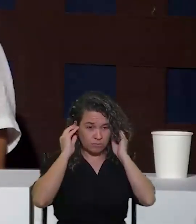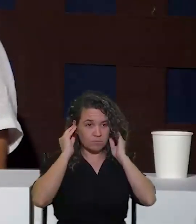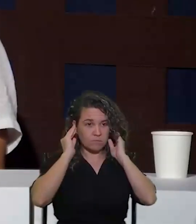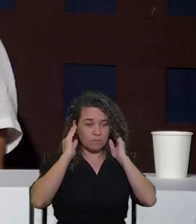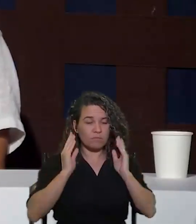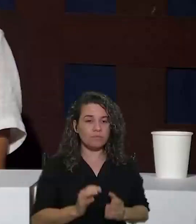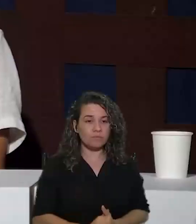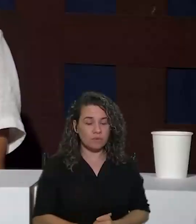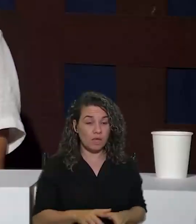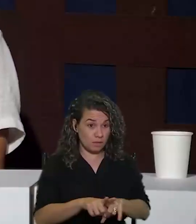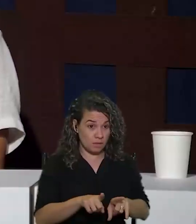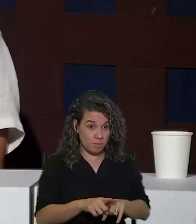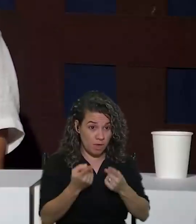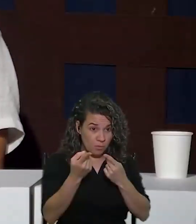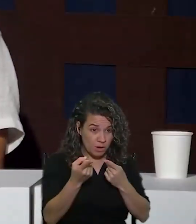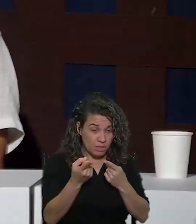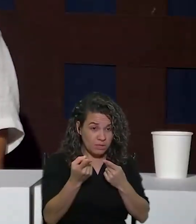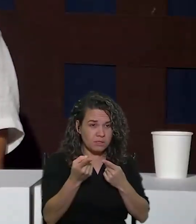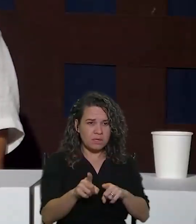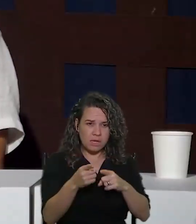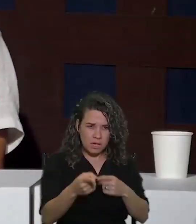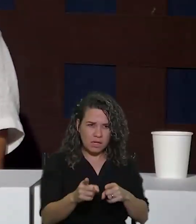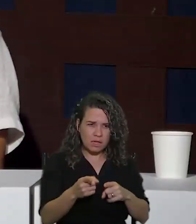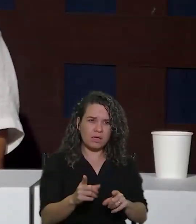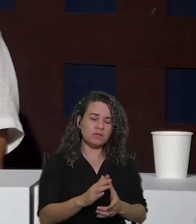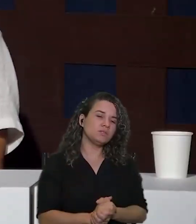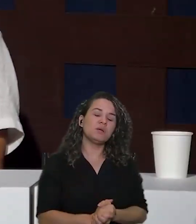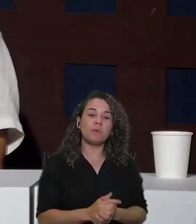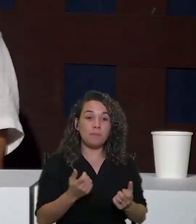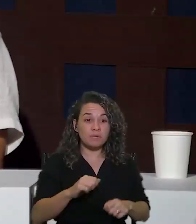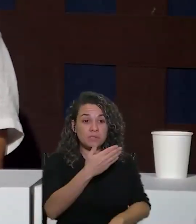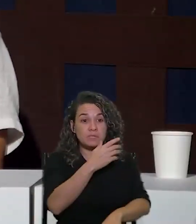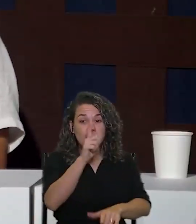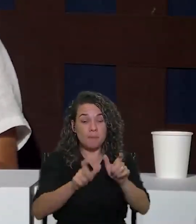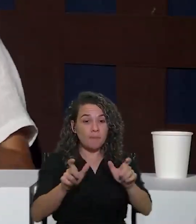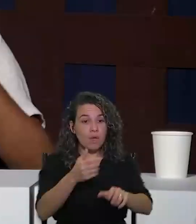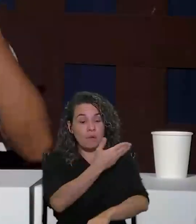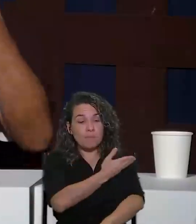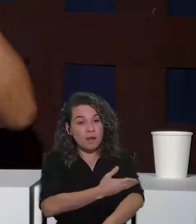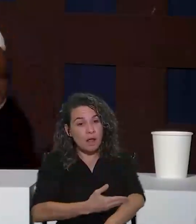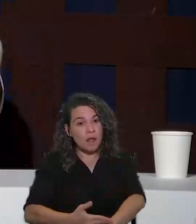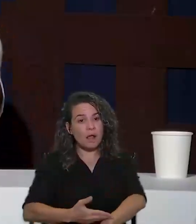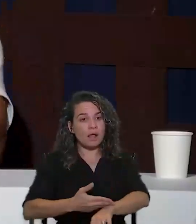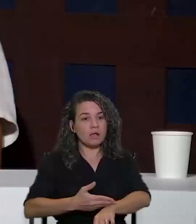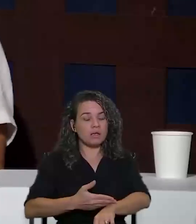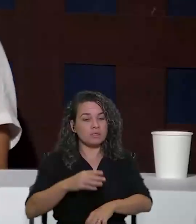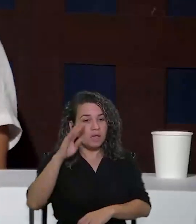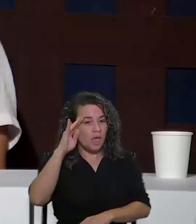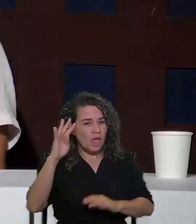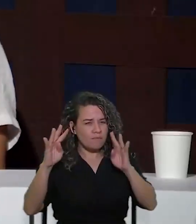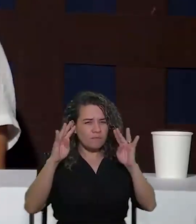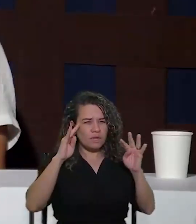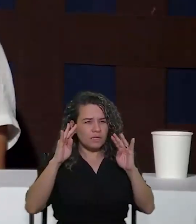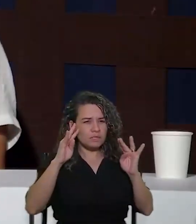de reflexão da branquitude, que muitas vezes não faz essa reflexão porque joga, né, a reflexão